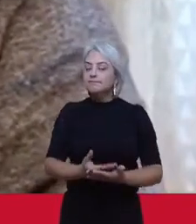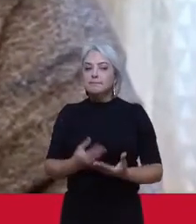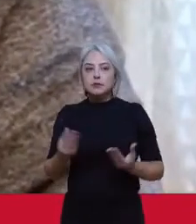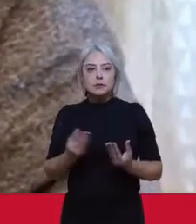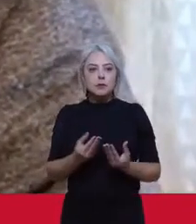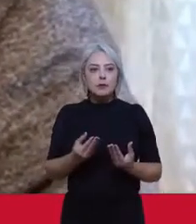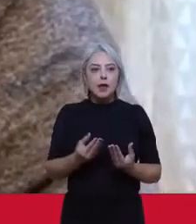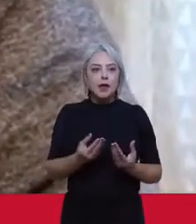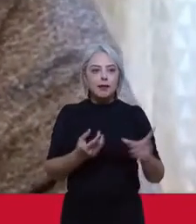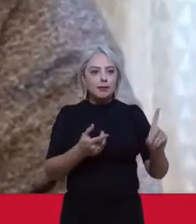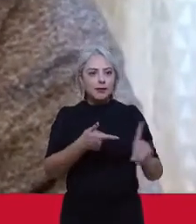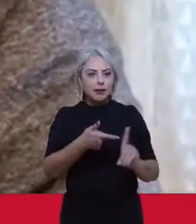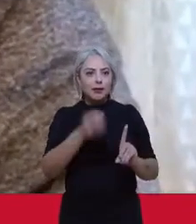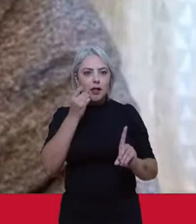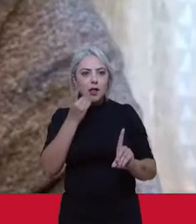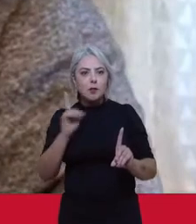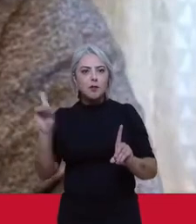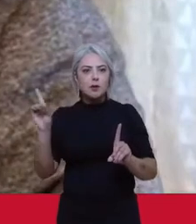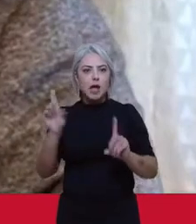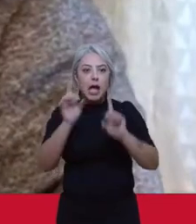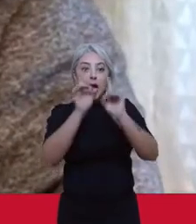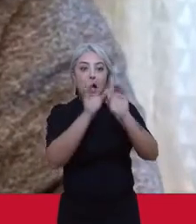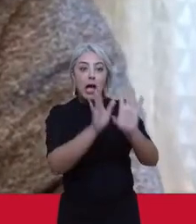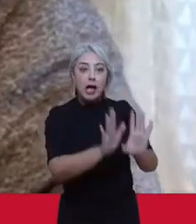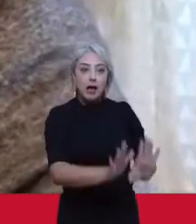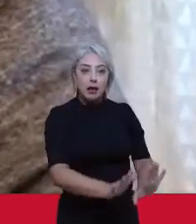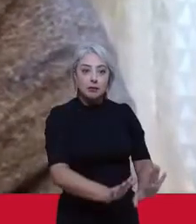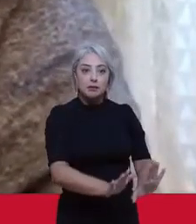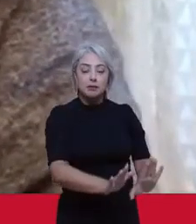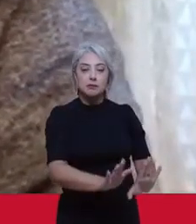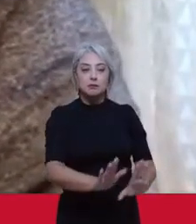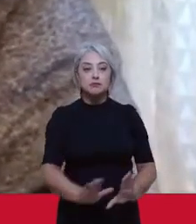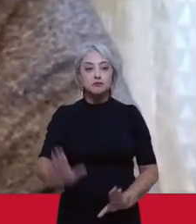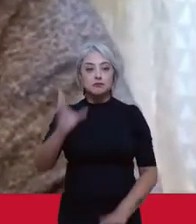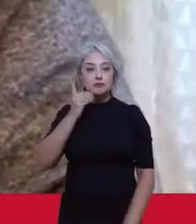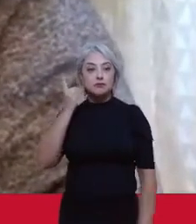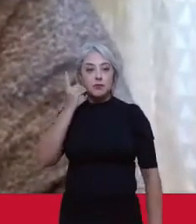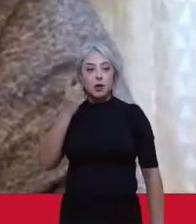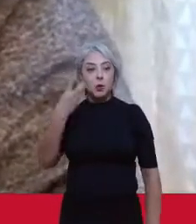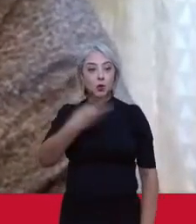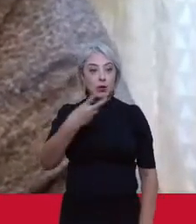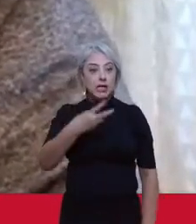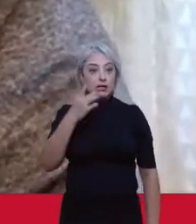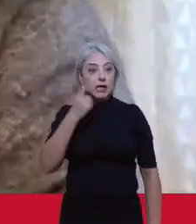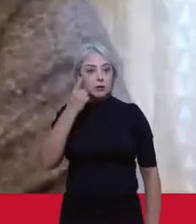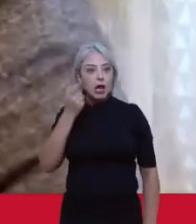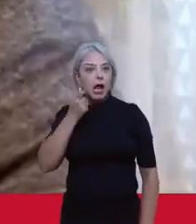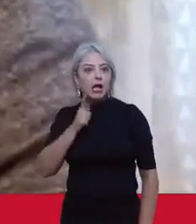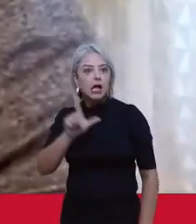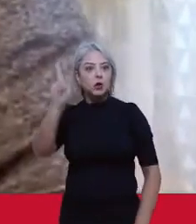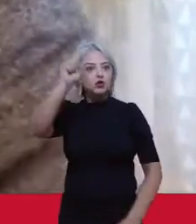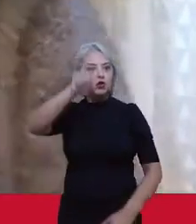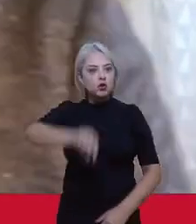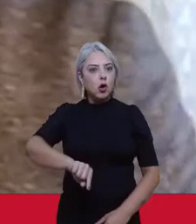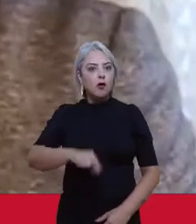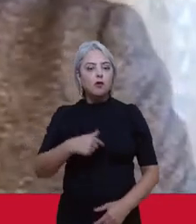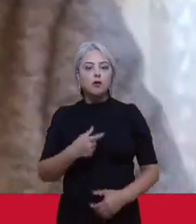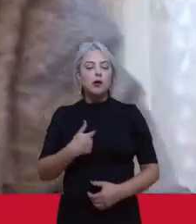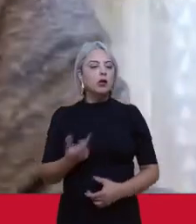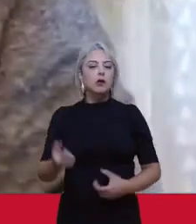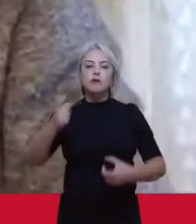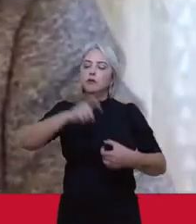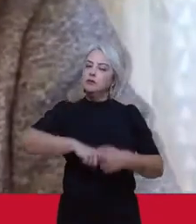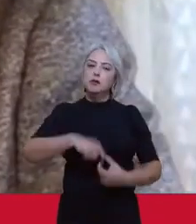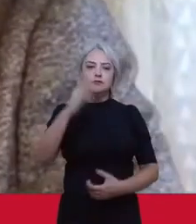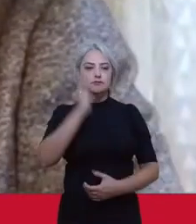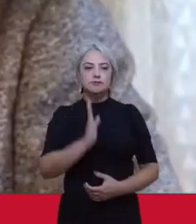esse deputado abre mão do mandato, do 3º mandato para o qual foi reeleito, e decide não voltar ao